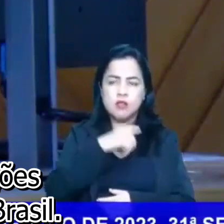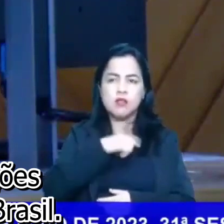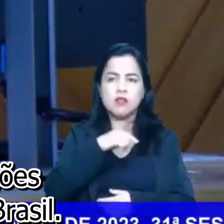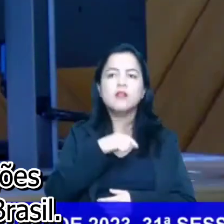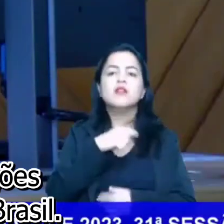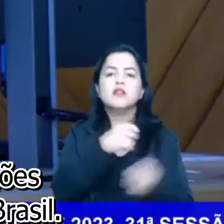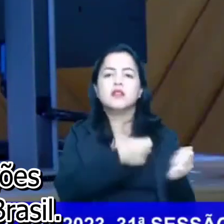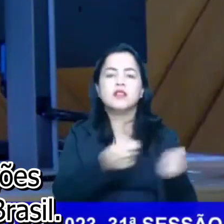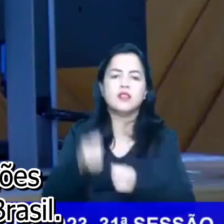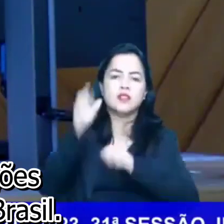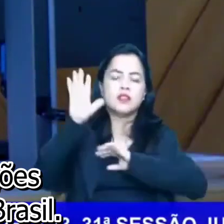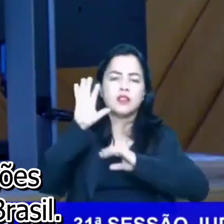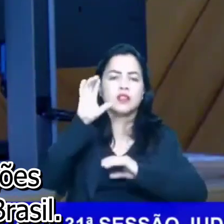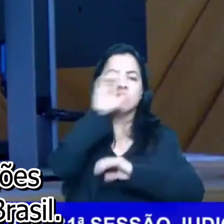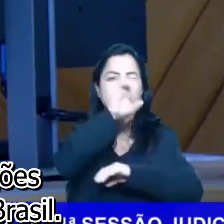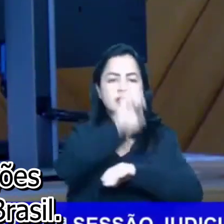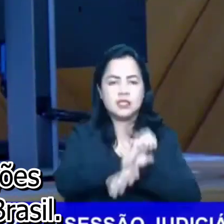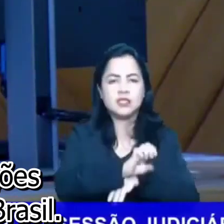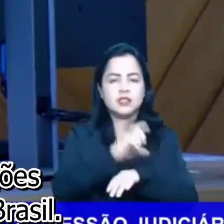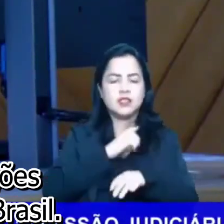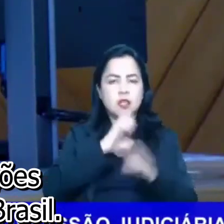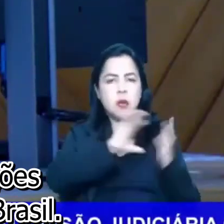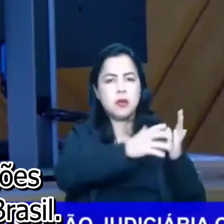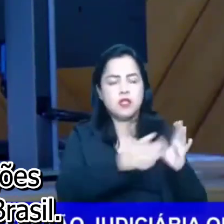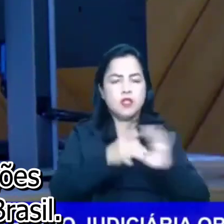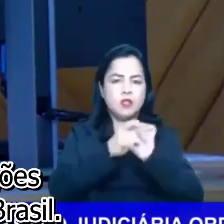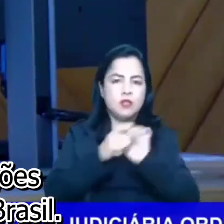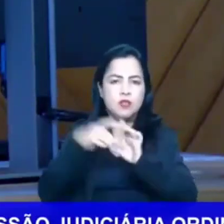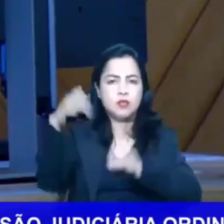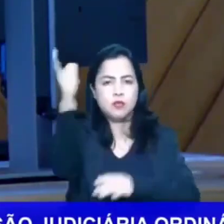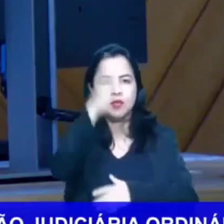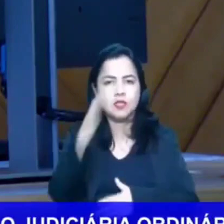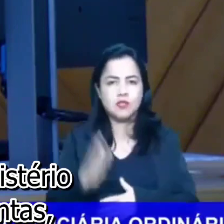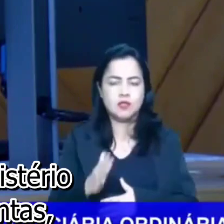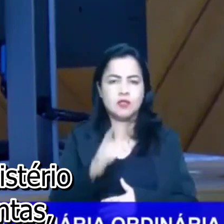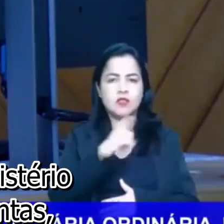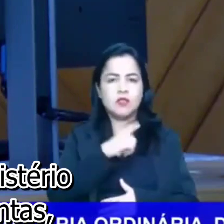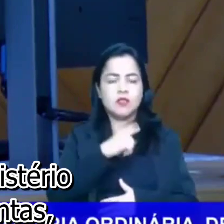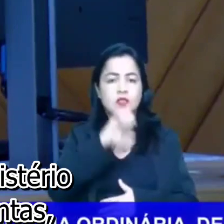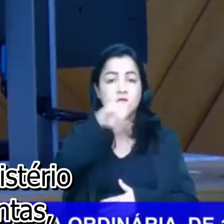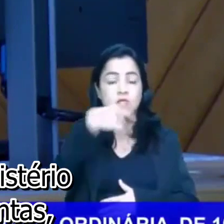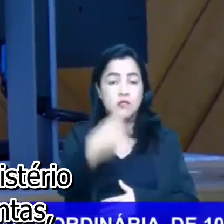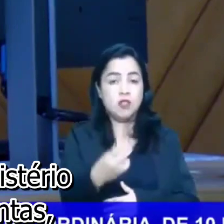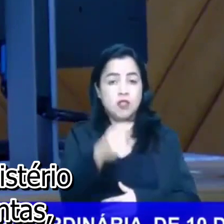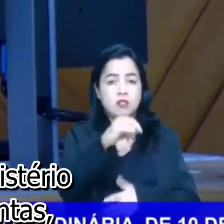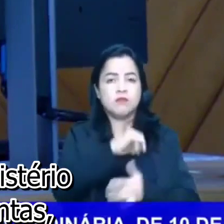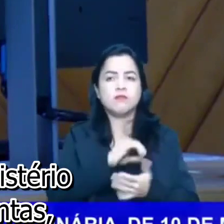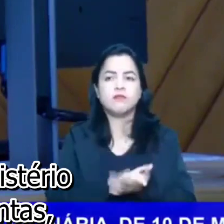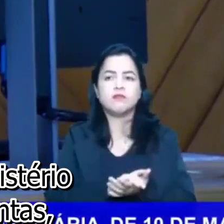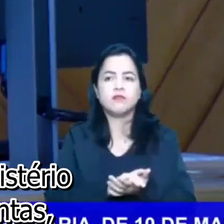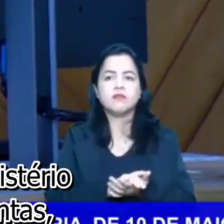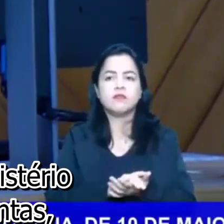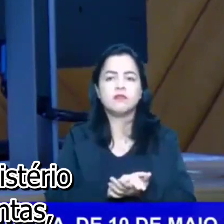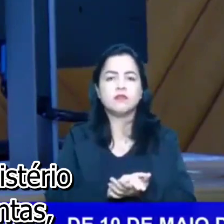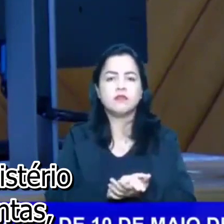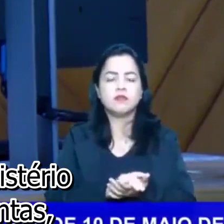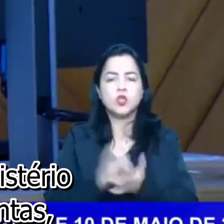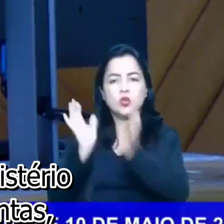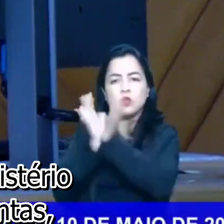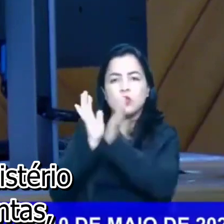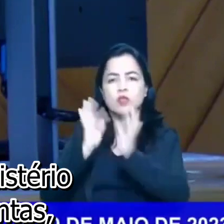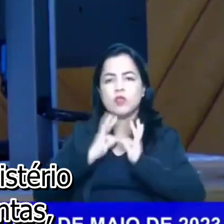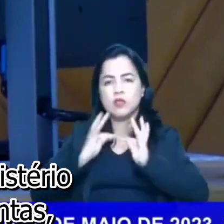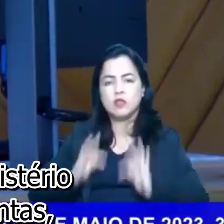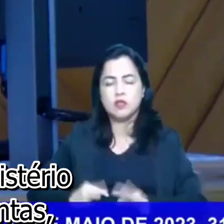eleições de 2022 pelo Partido União Brasil. Após regular a instrução, o